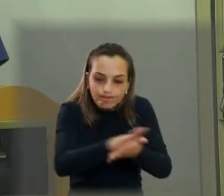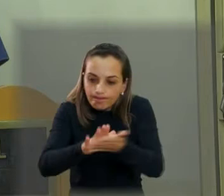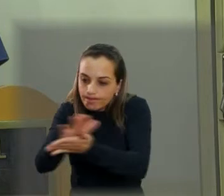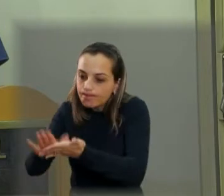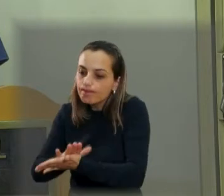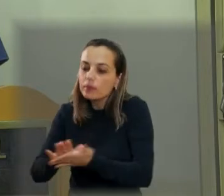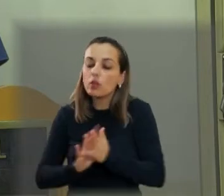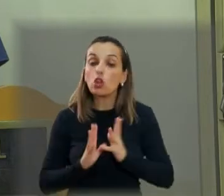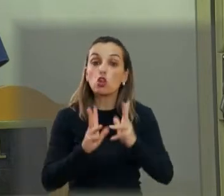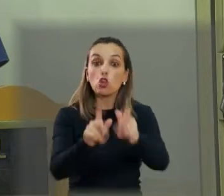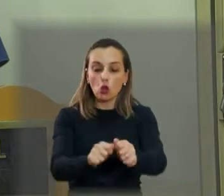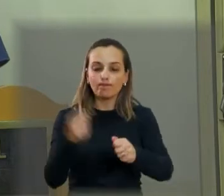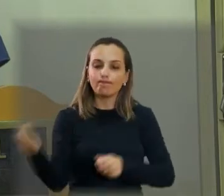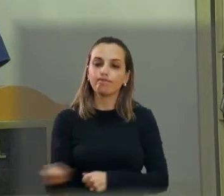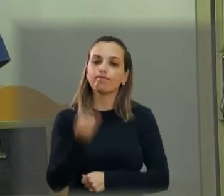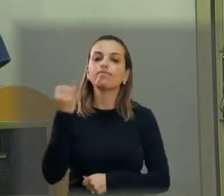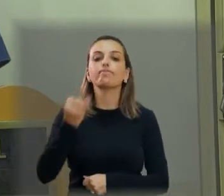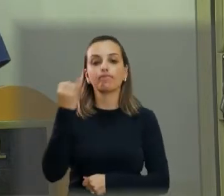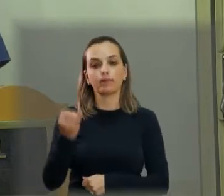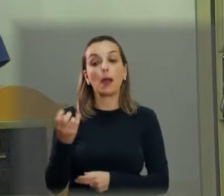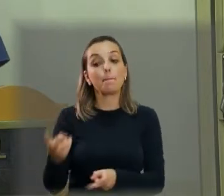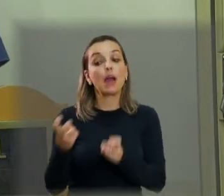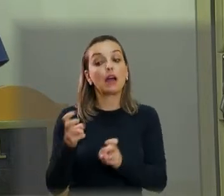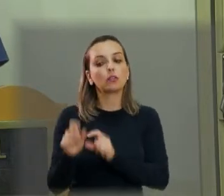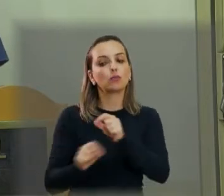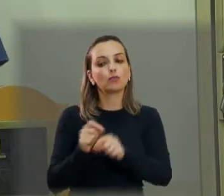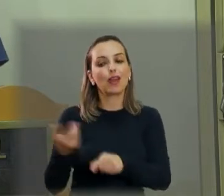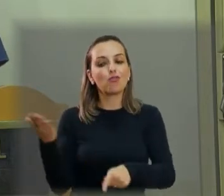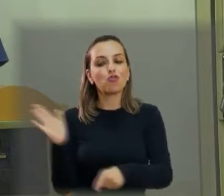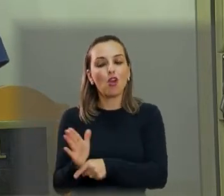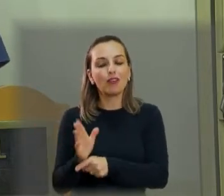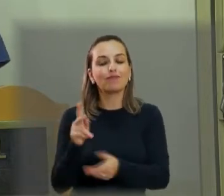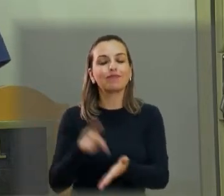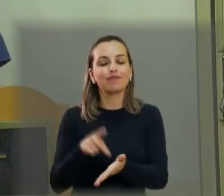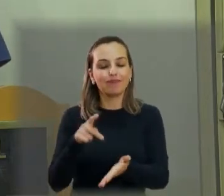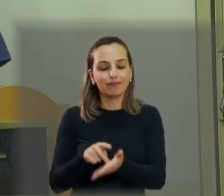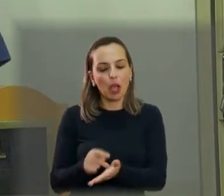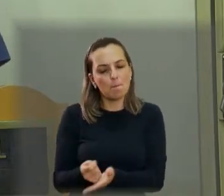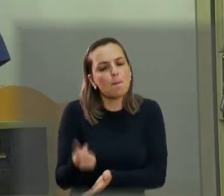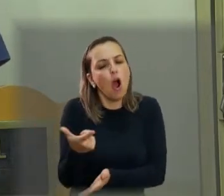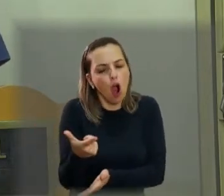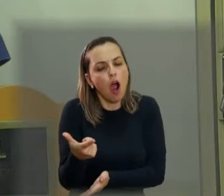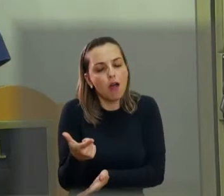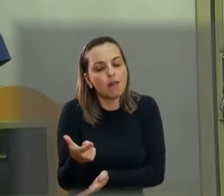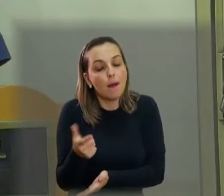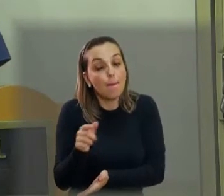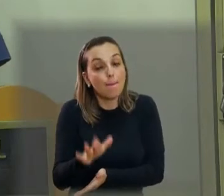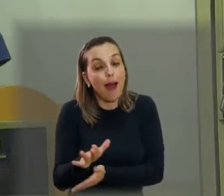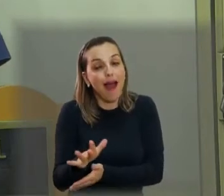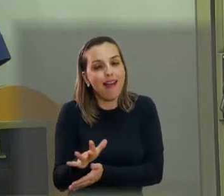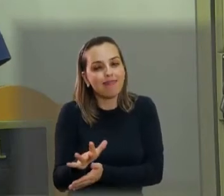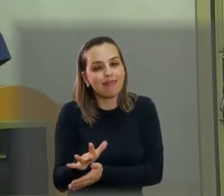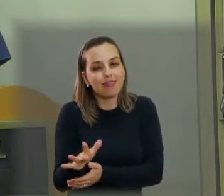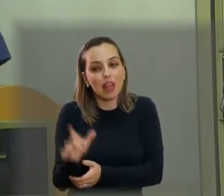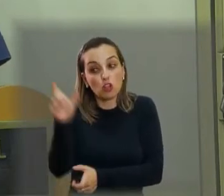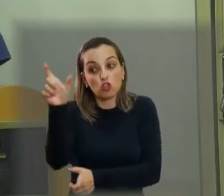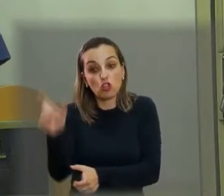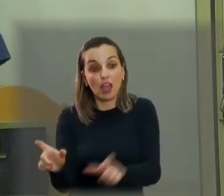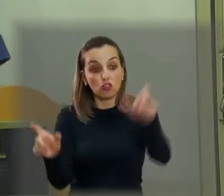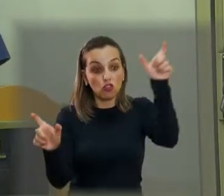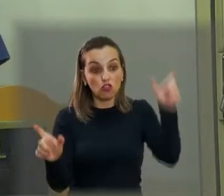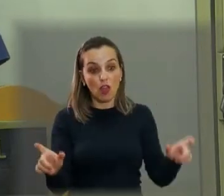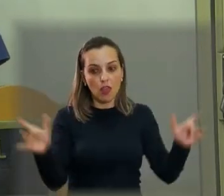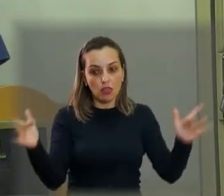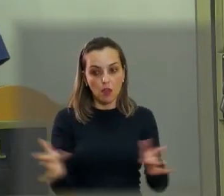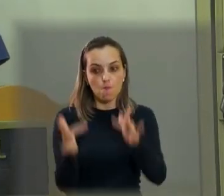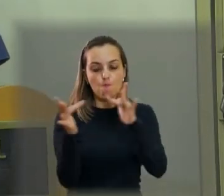importante. E isso a gente tem percebido que contribui, talvez pouco, mas o contato pessoa a pessoa